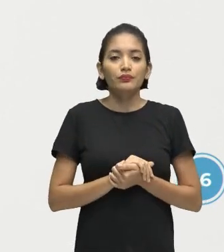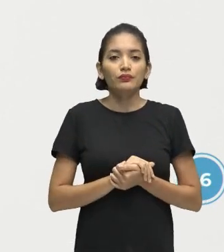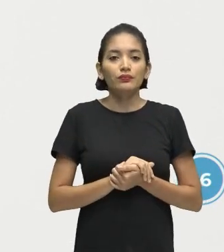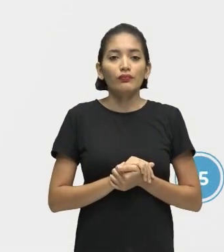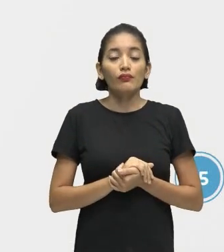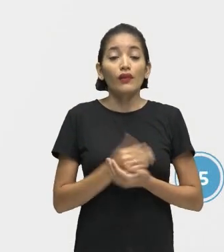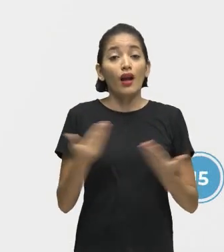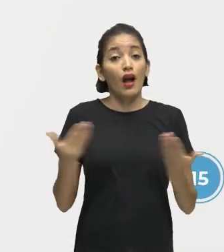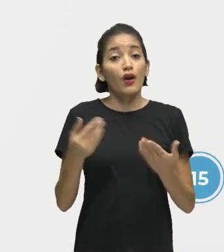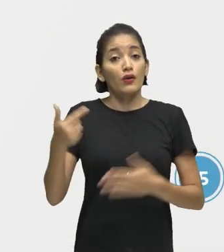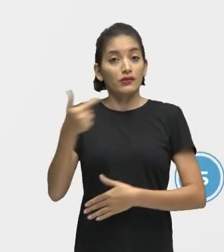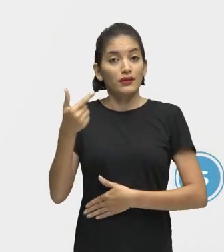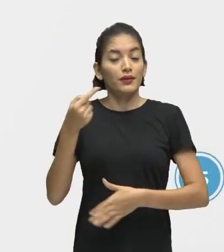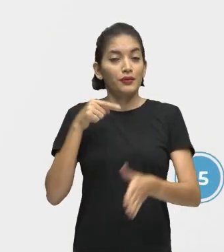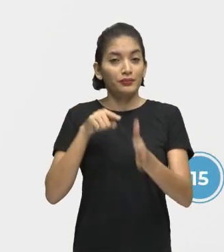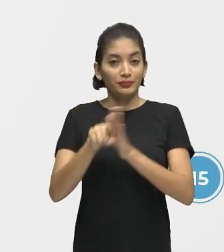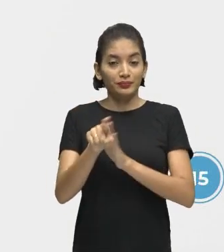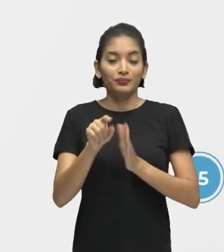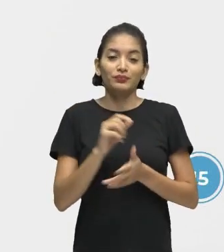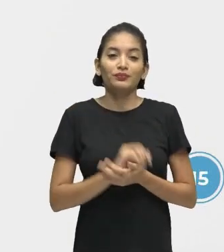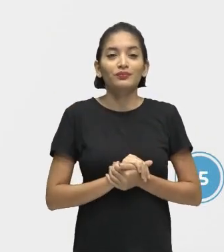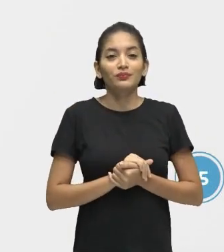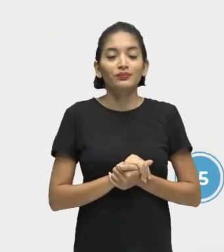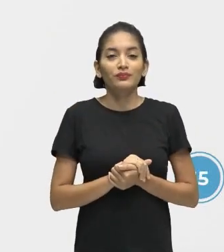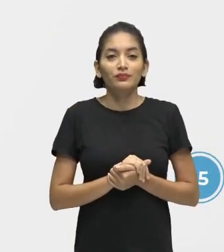vamos para a segunda questão.